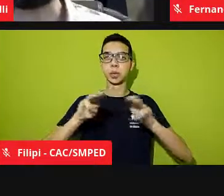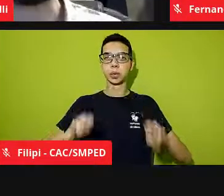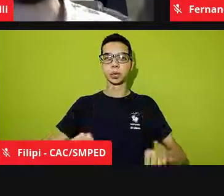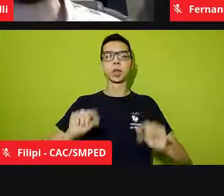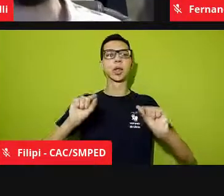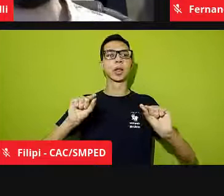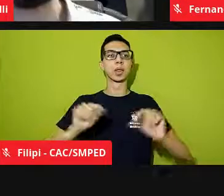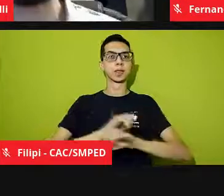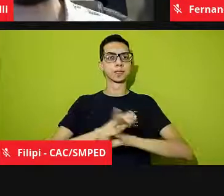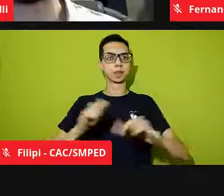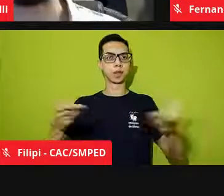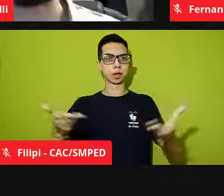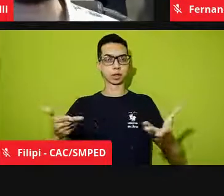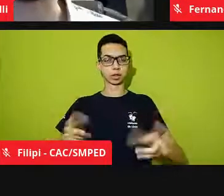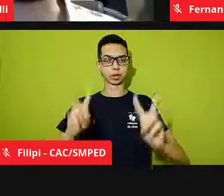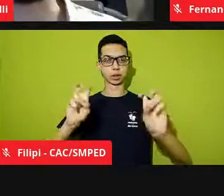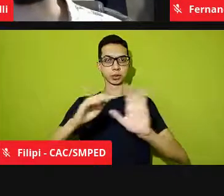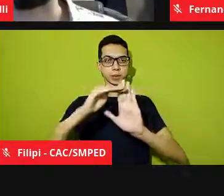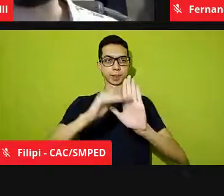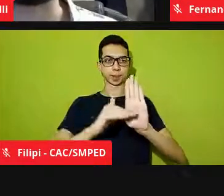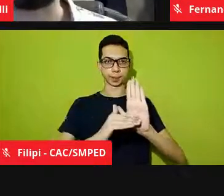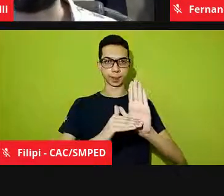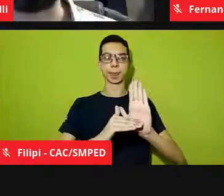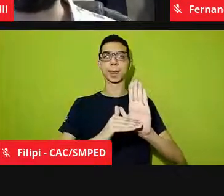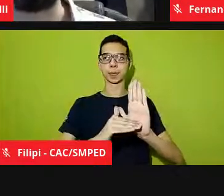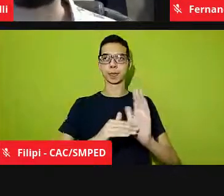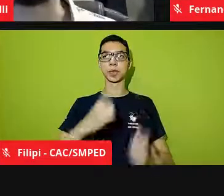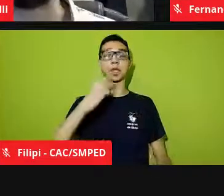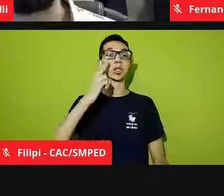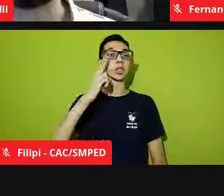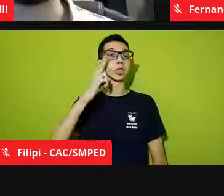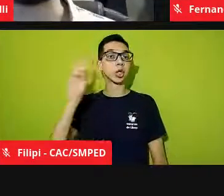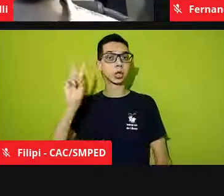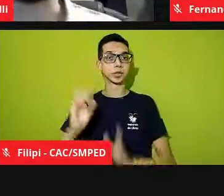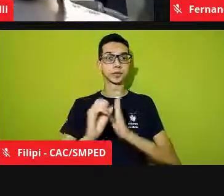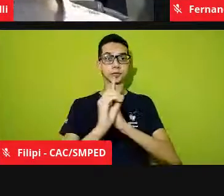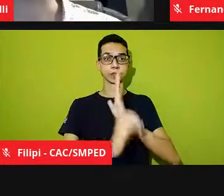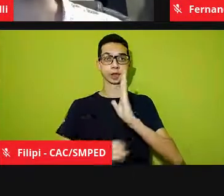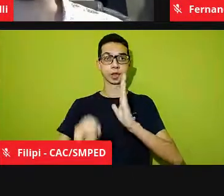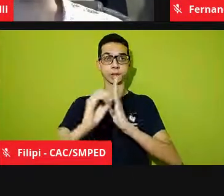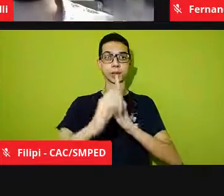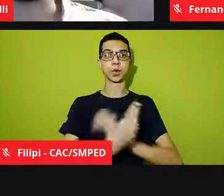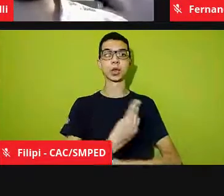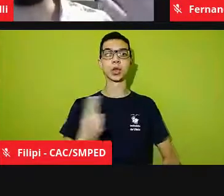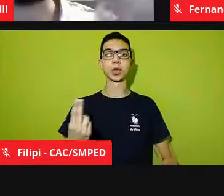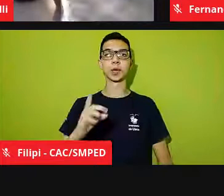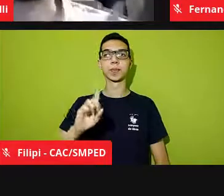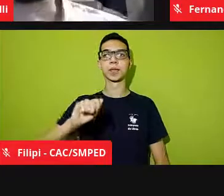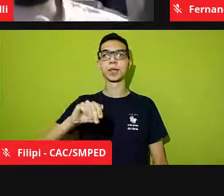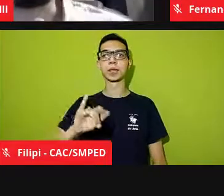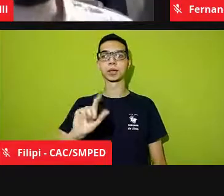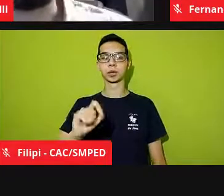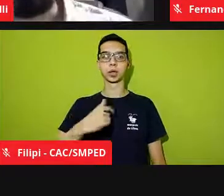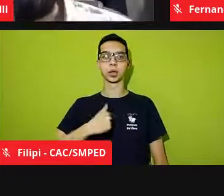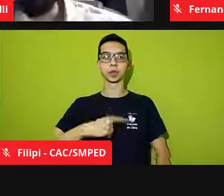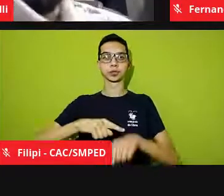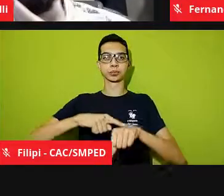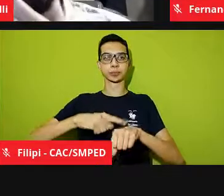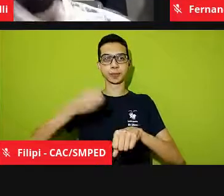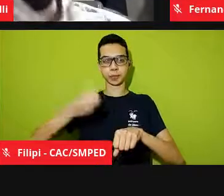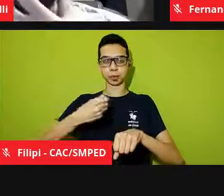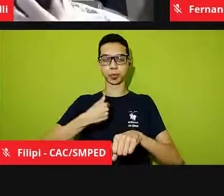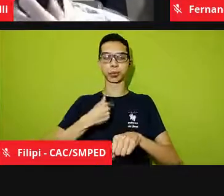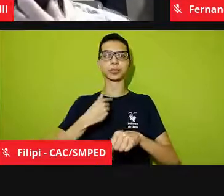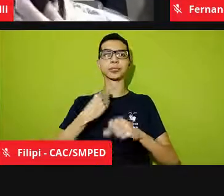né, desse programa que está falando nesses 2 dias de virada cultural. Meu nome é Danilo, sou branco, uso